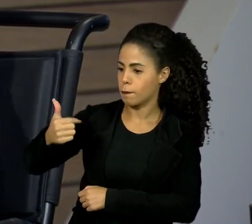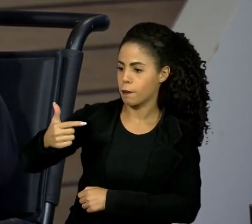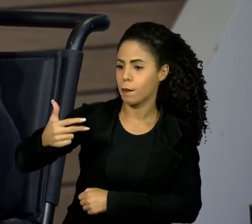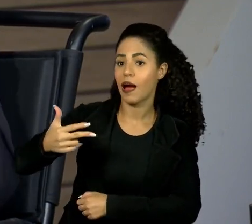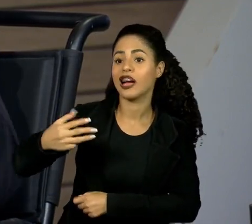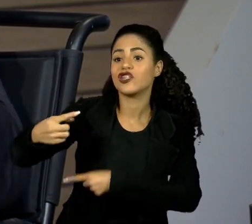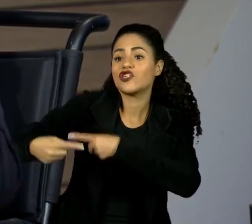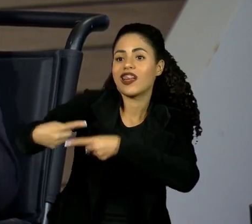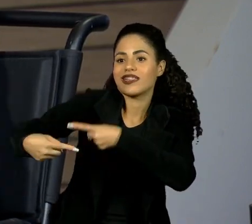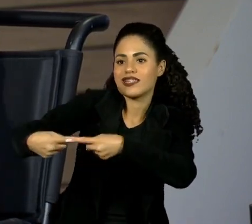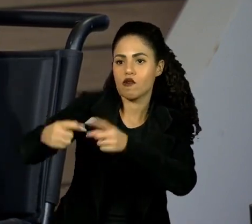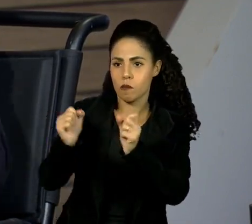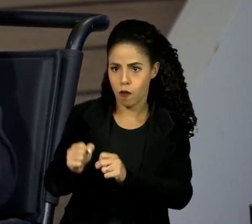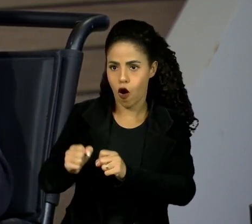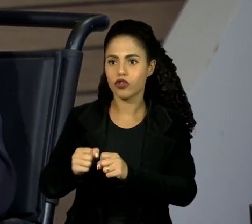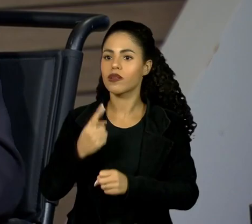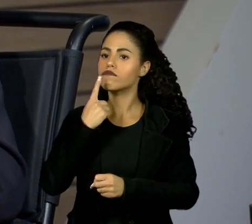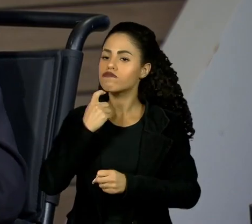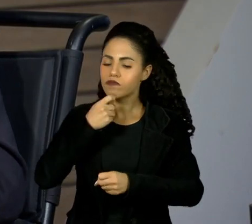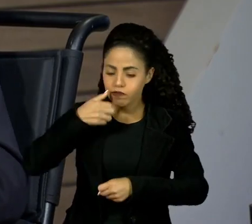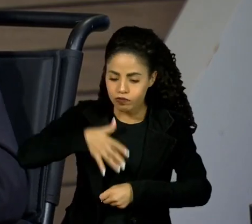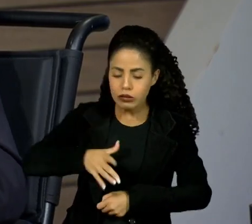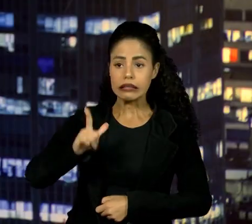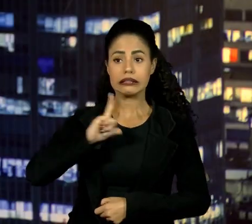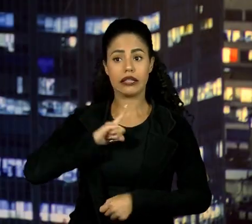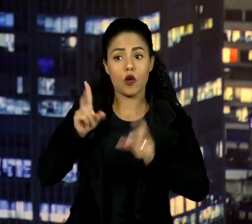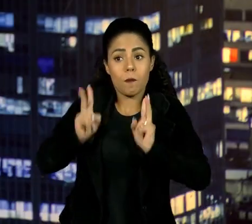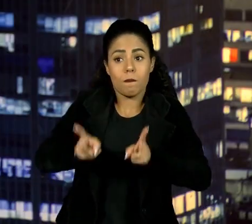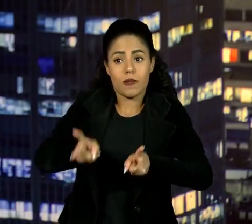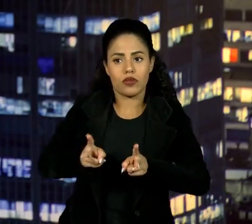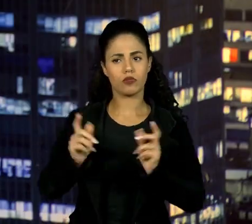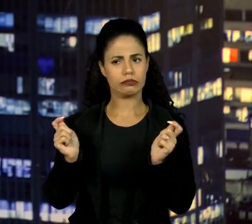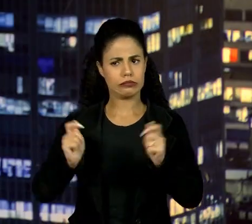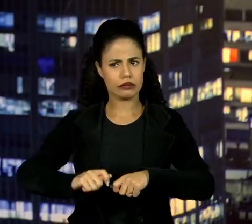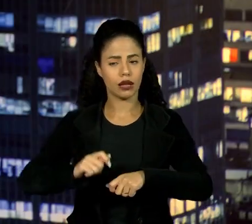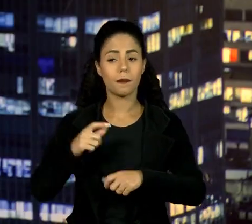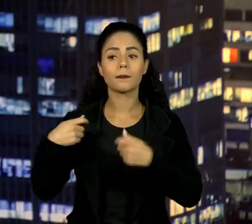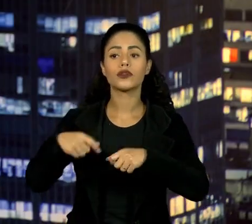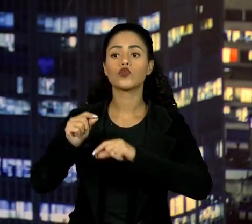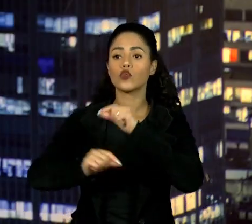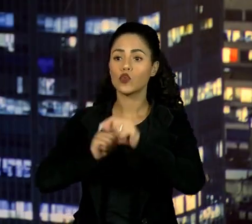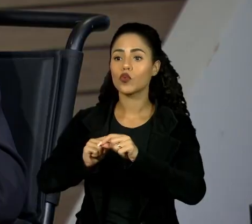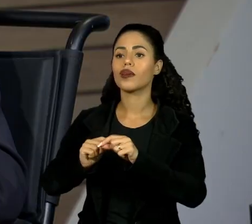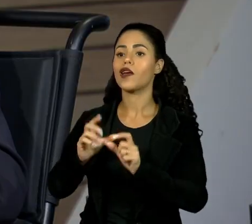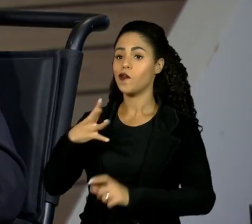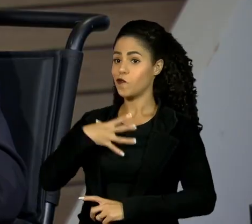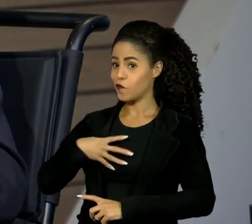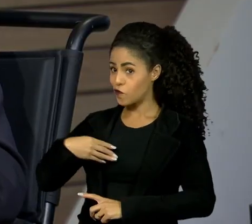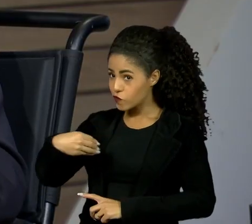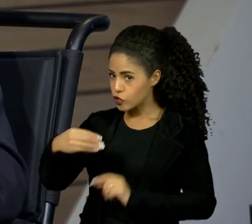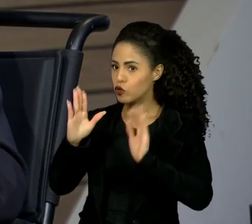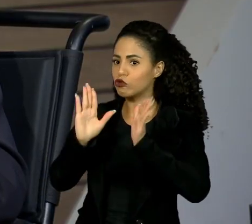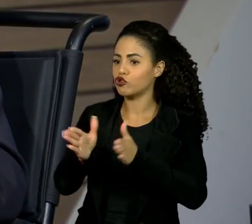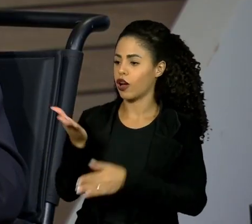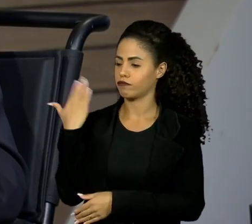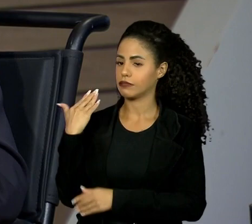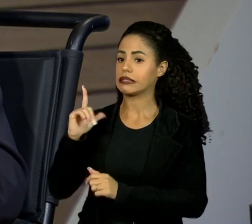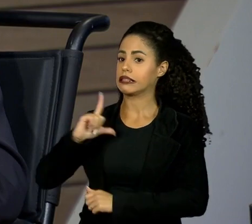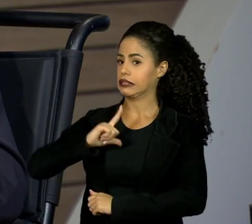pela rede aí sanguínea, né? Então, até 4º grau. Ela precisa ter um filho vivo, né?